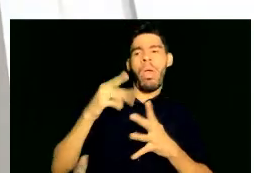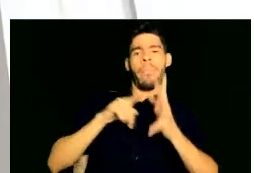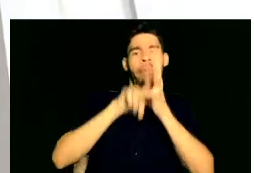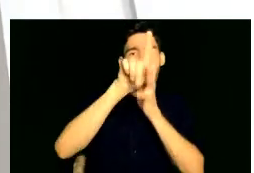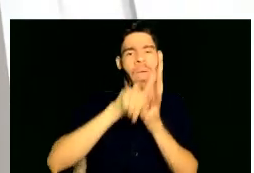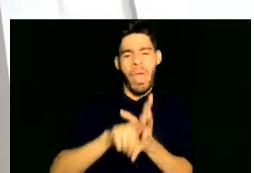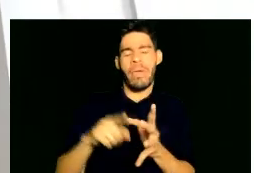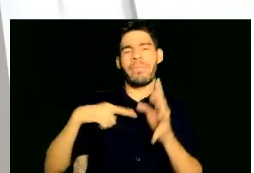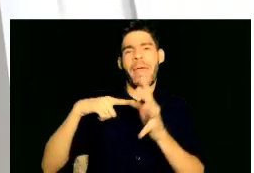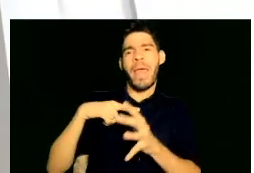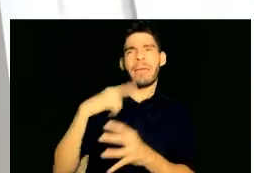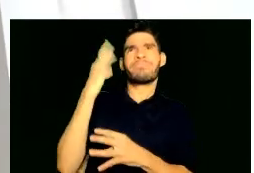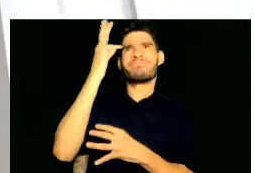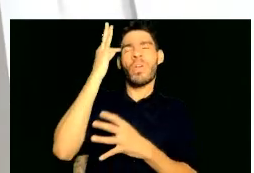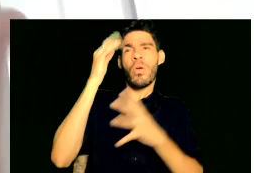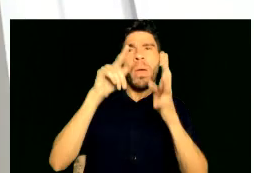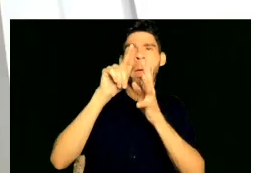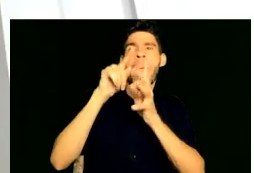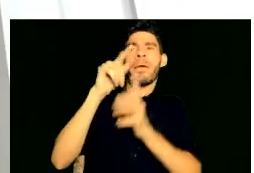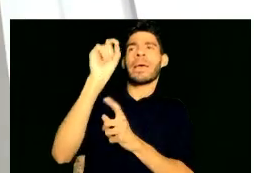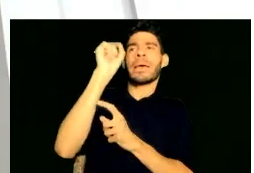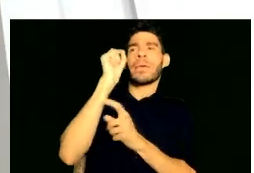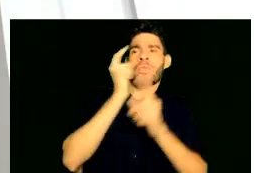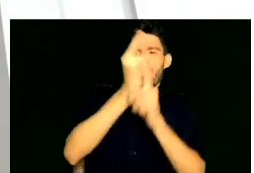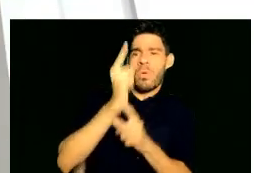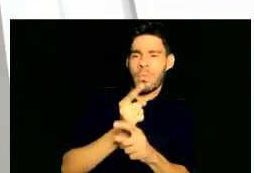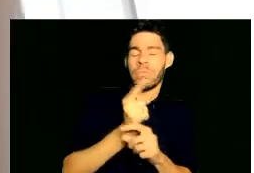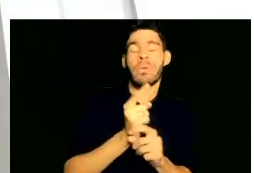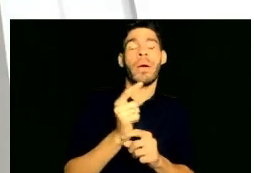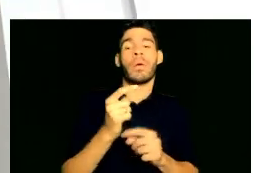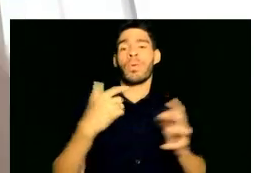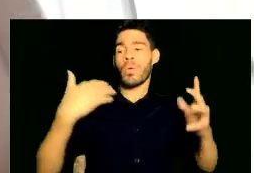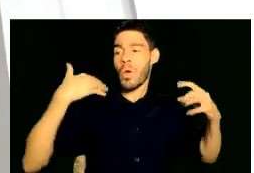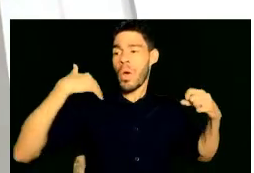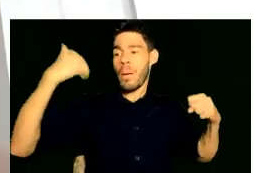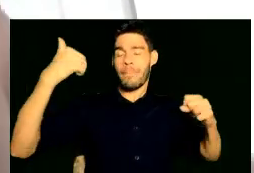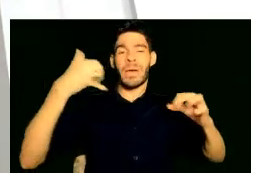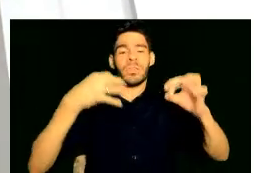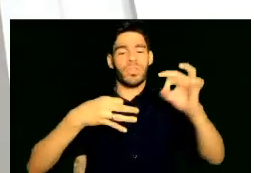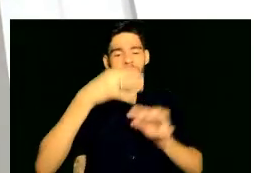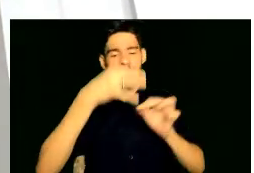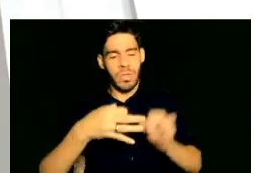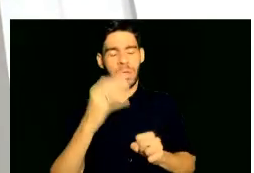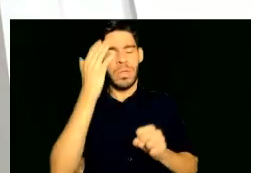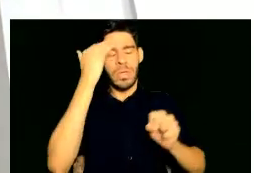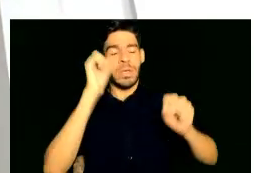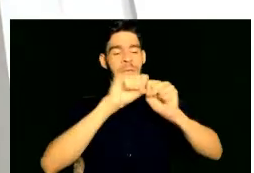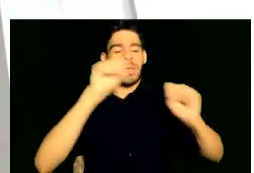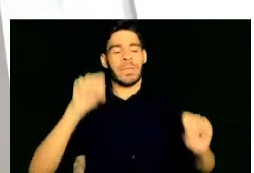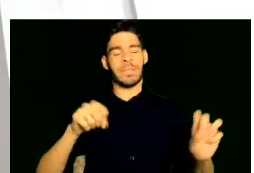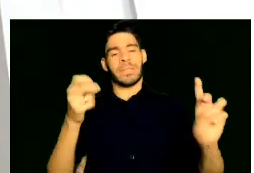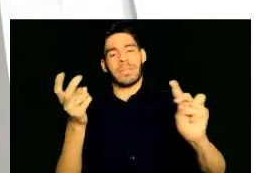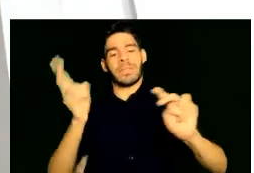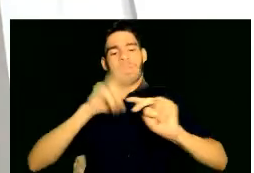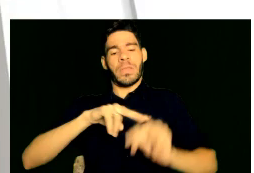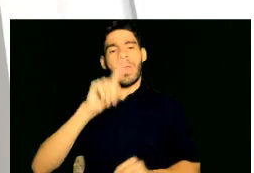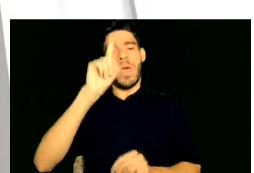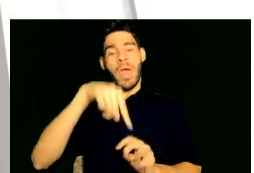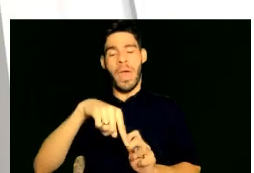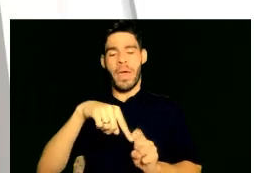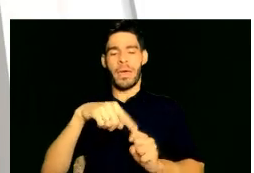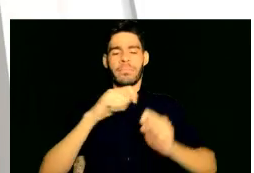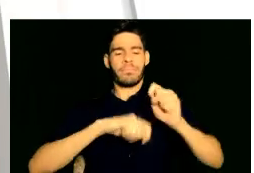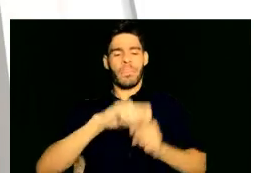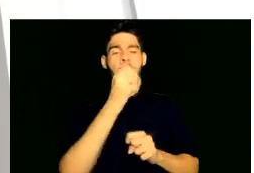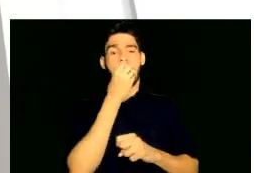estudado, nós temos mapeado em pesquisas empíricas que os julgadores, os magistrados, têm entendido o sistema